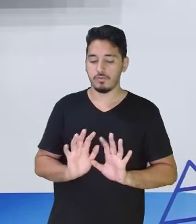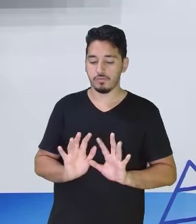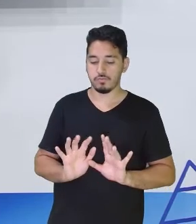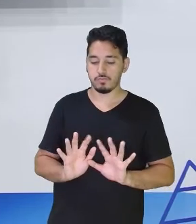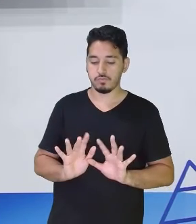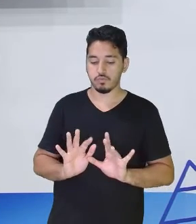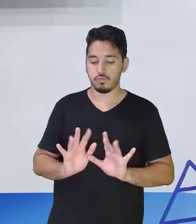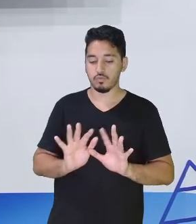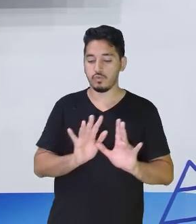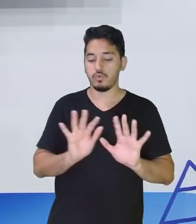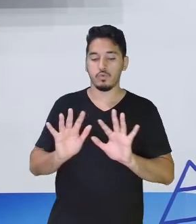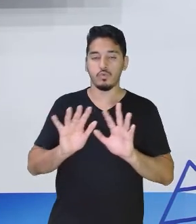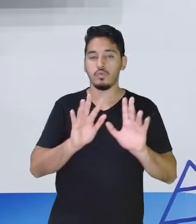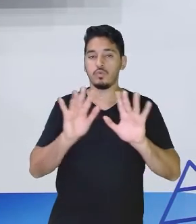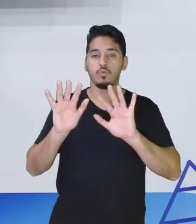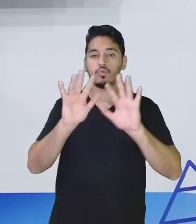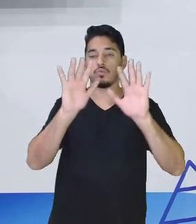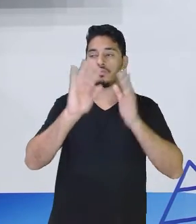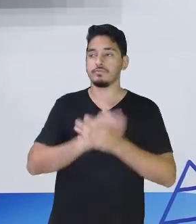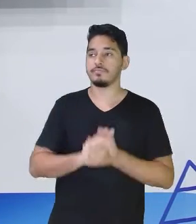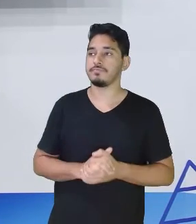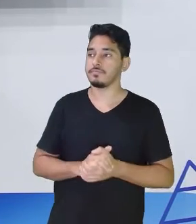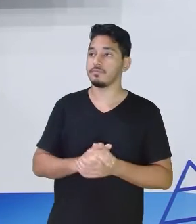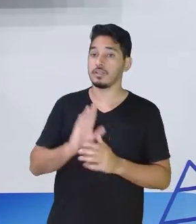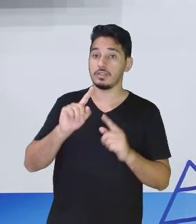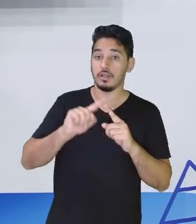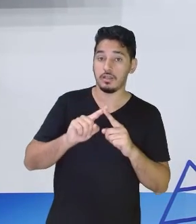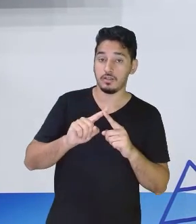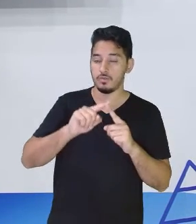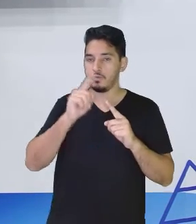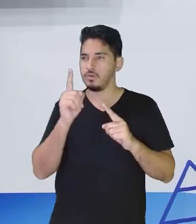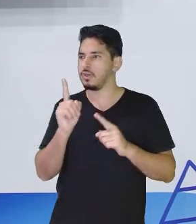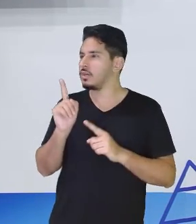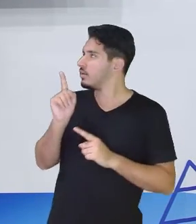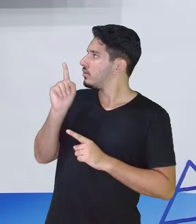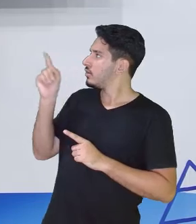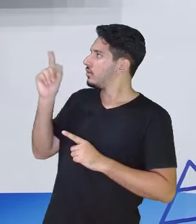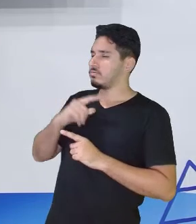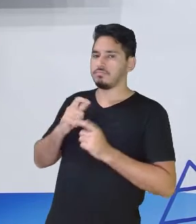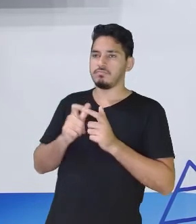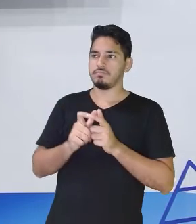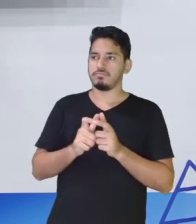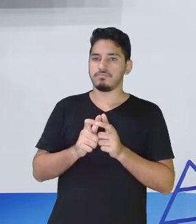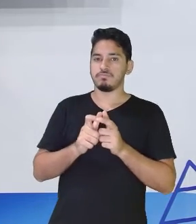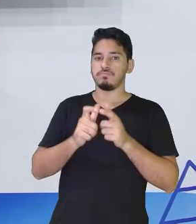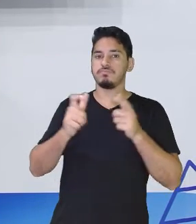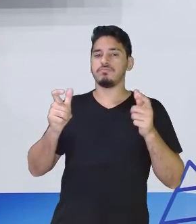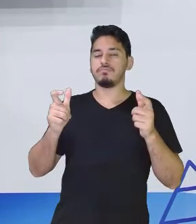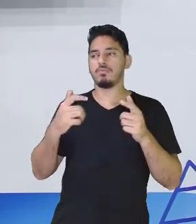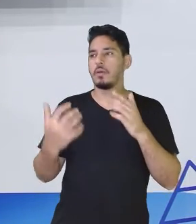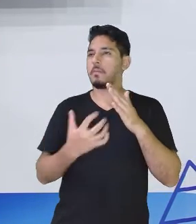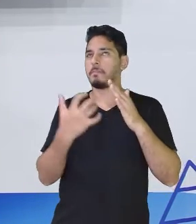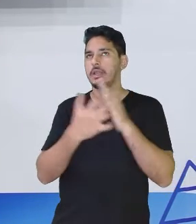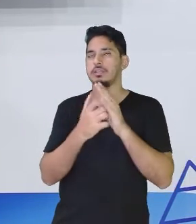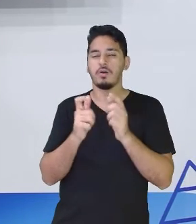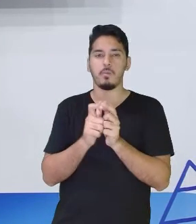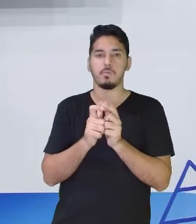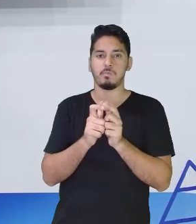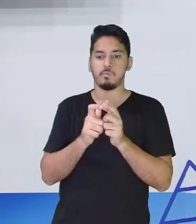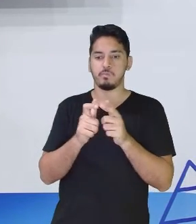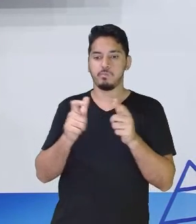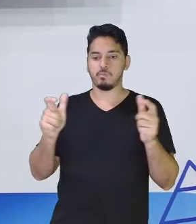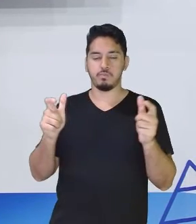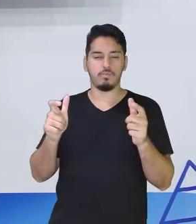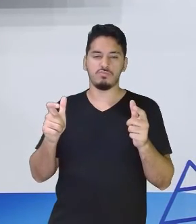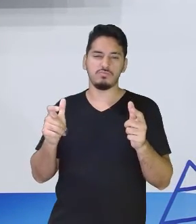evaporação. Lá do outro lado, vocês veem já uma proporção maior, né? Vamos dizer, uma empresa de grande porte, que